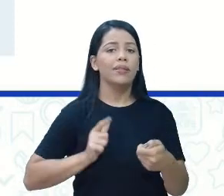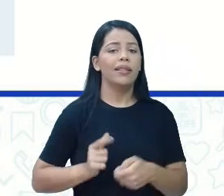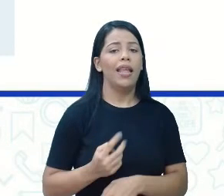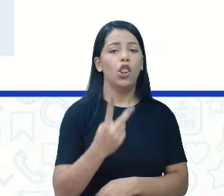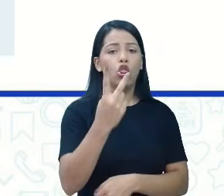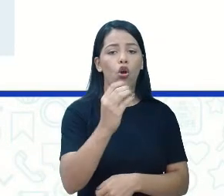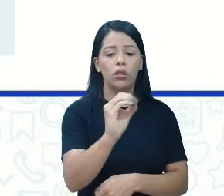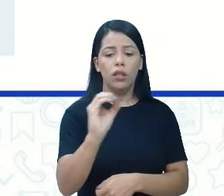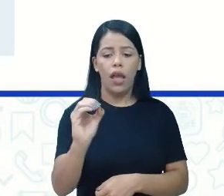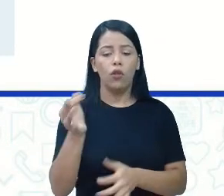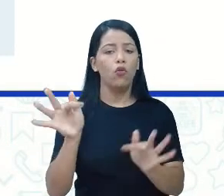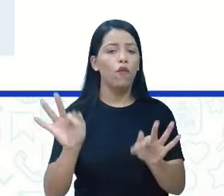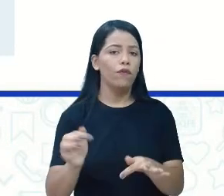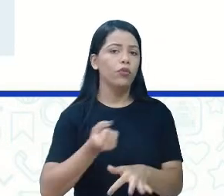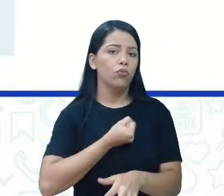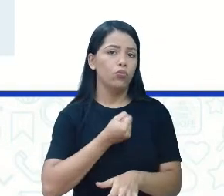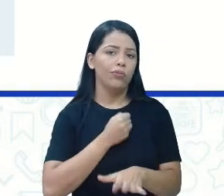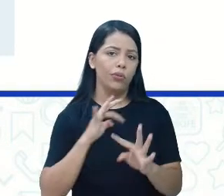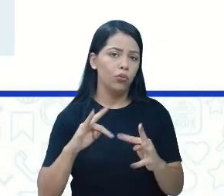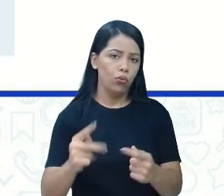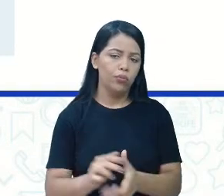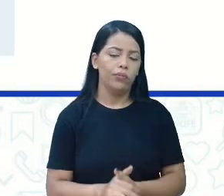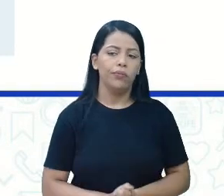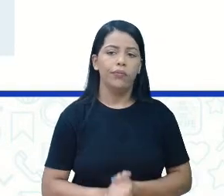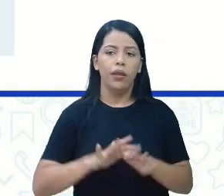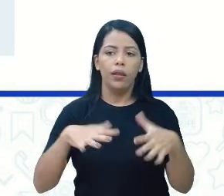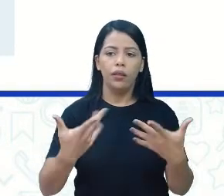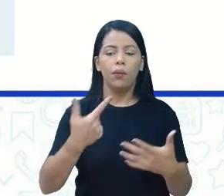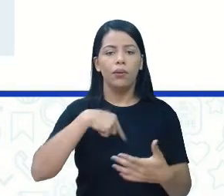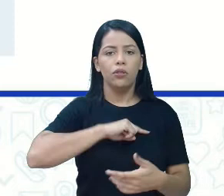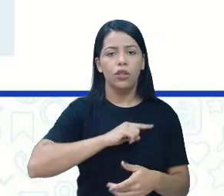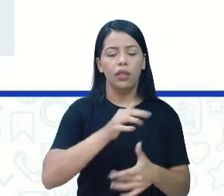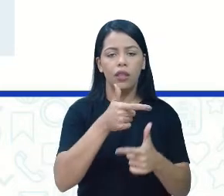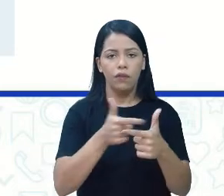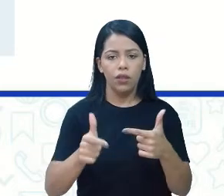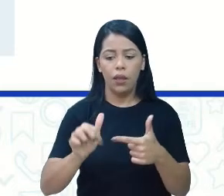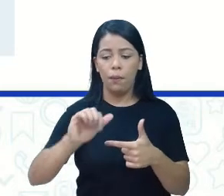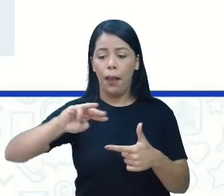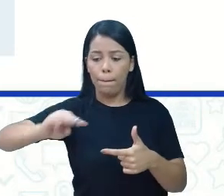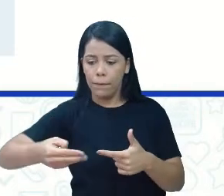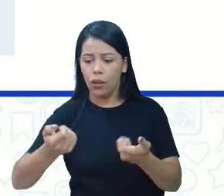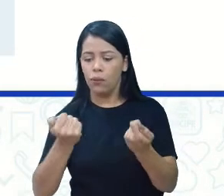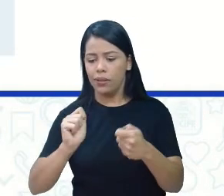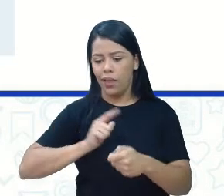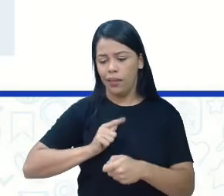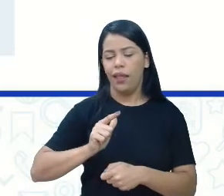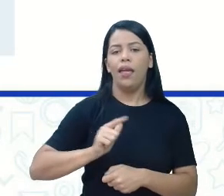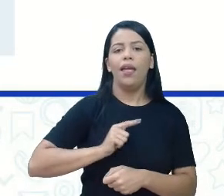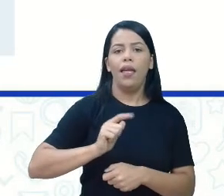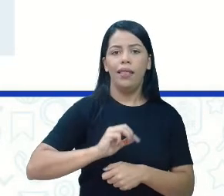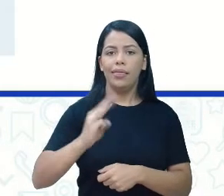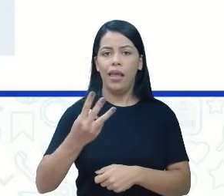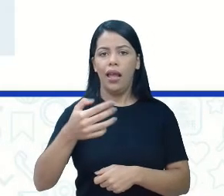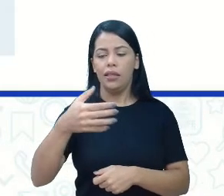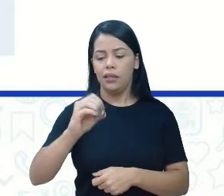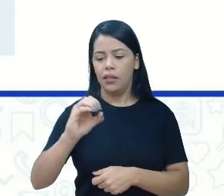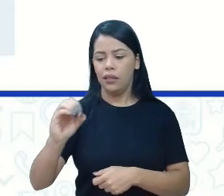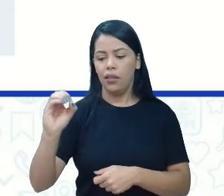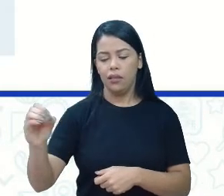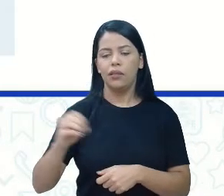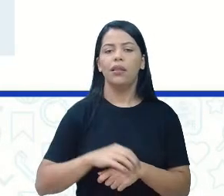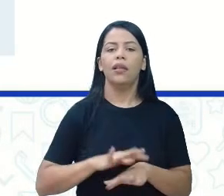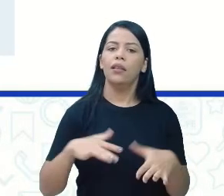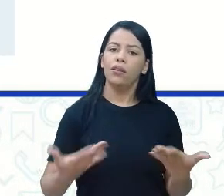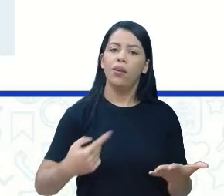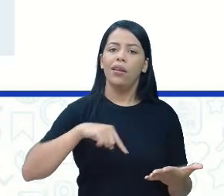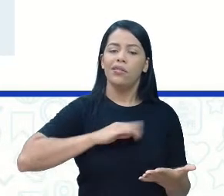zeros no final desse número aí total, né? E para dividir para 1000, eu vou ter que ter 3 zeros. Então, a gente já tem quase que